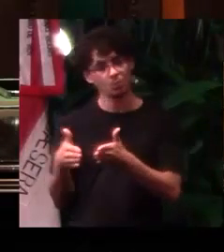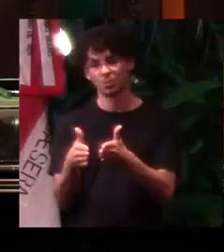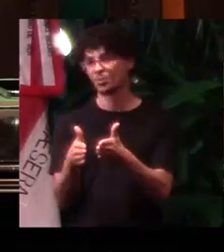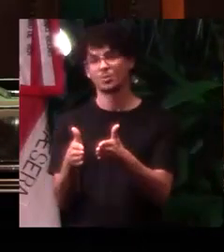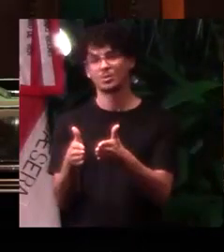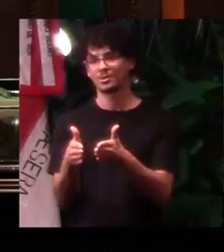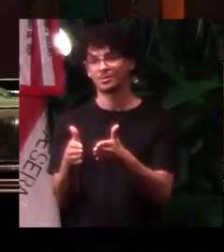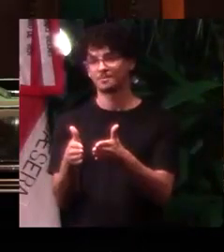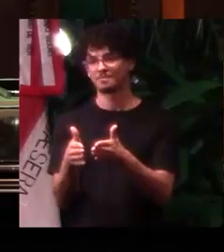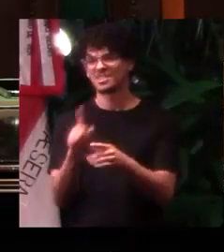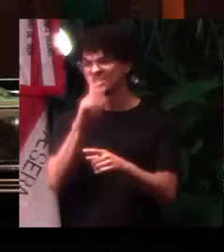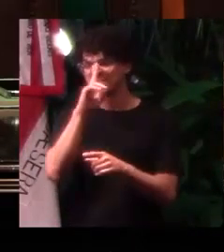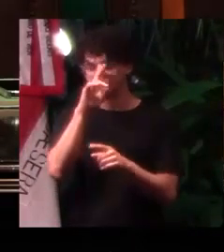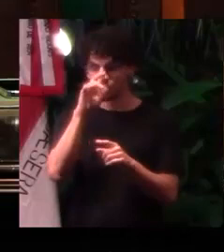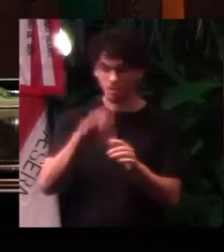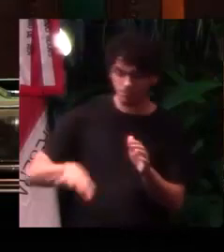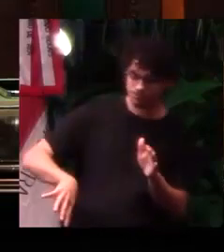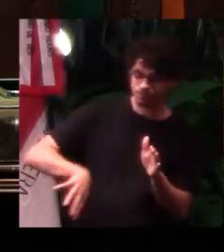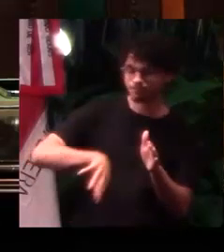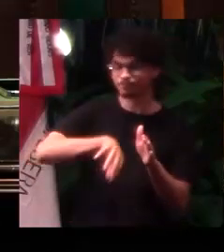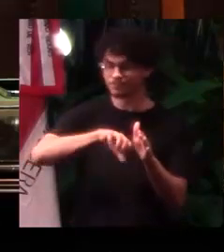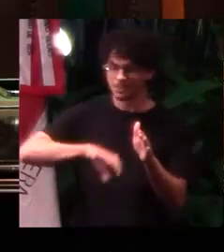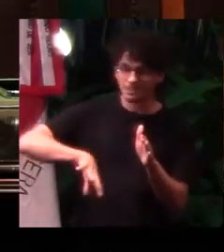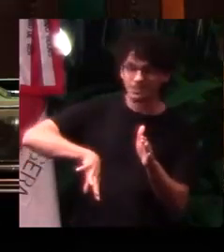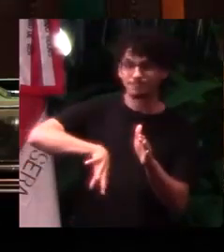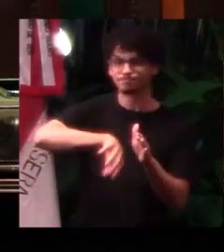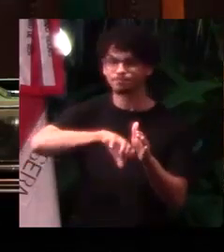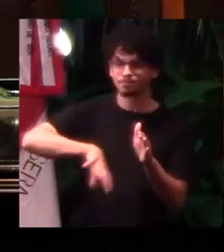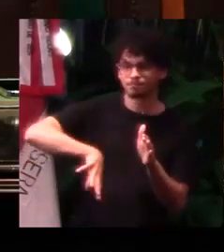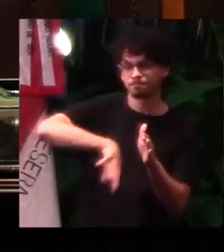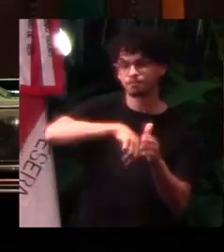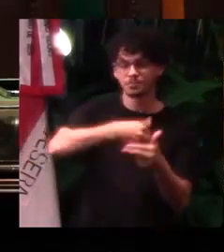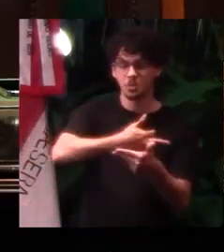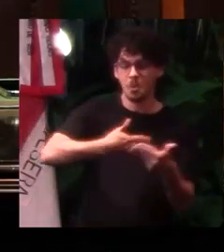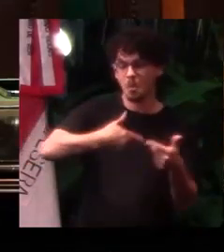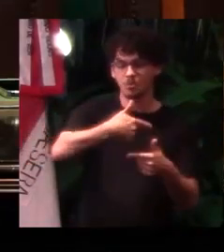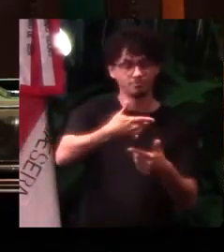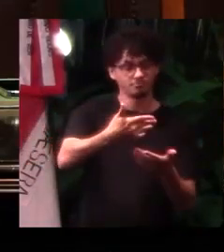Simplesmente que absorve a água desse rio para os seus usos